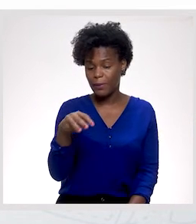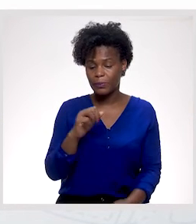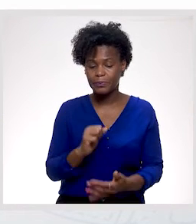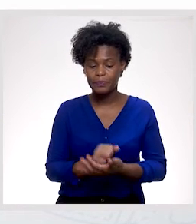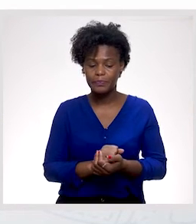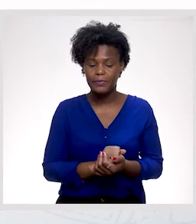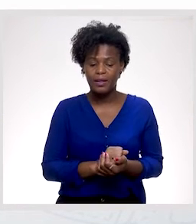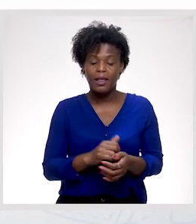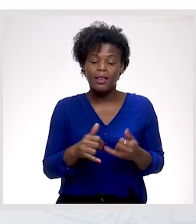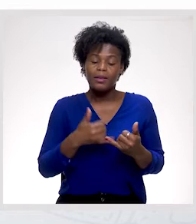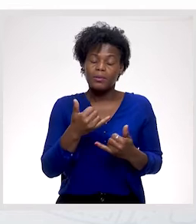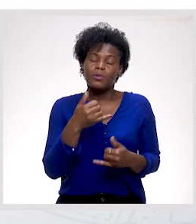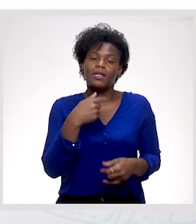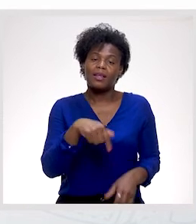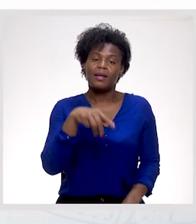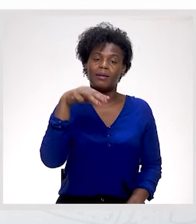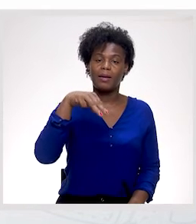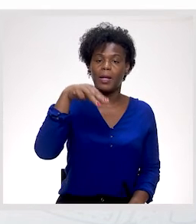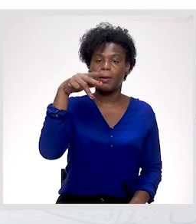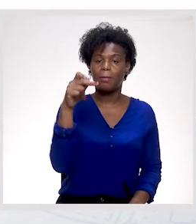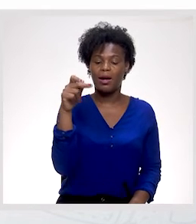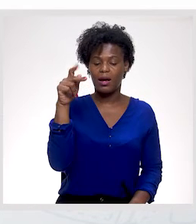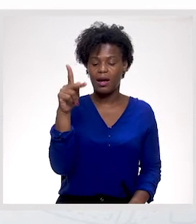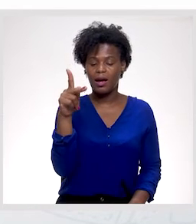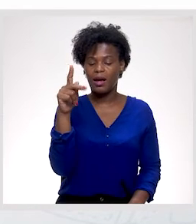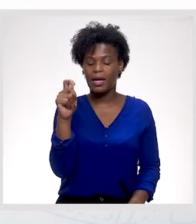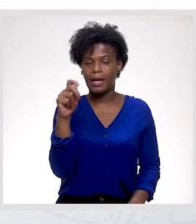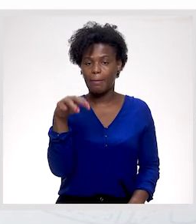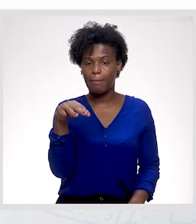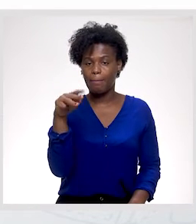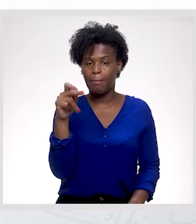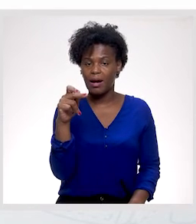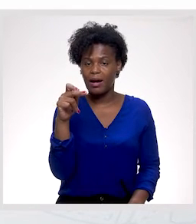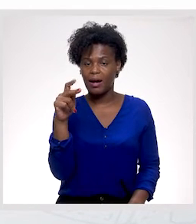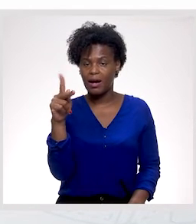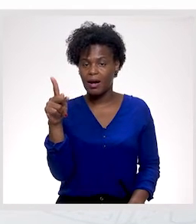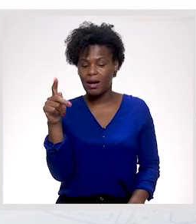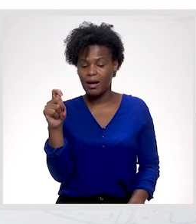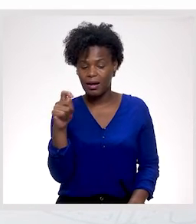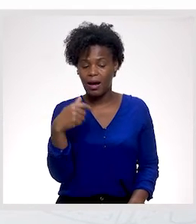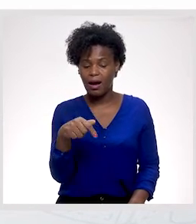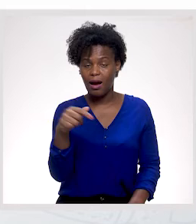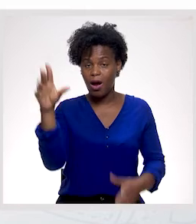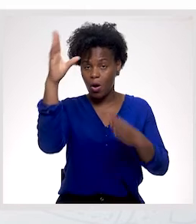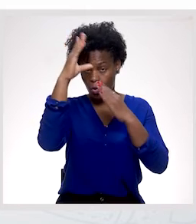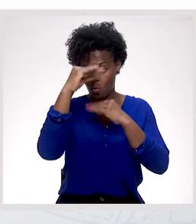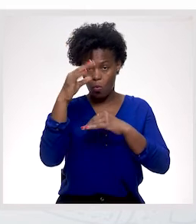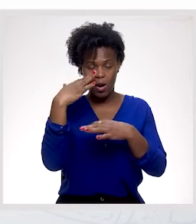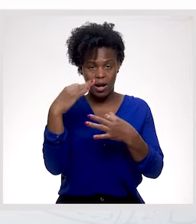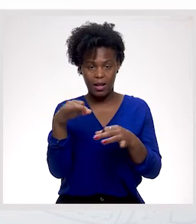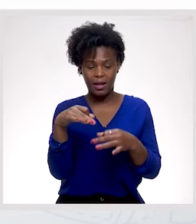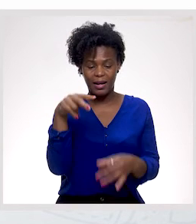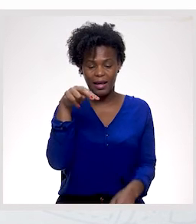Temos o Makemake, que tem um satélite natural,